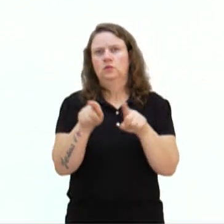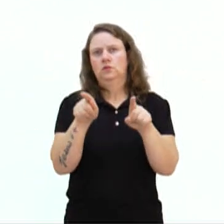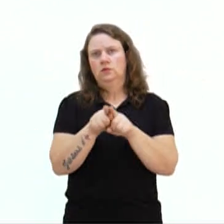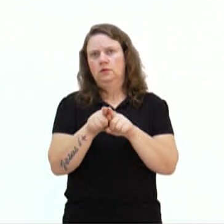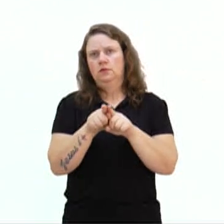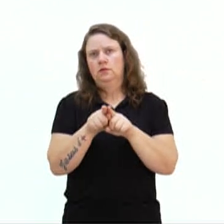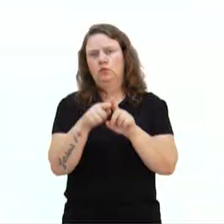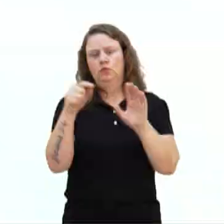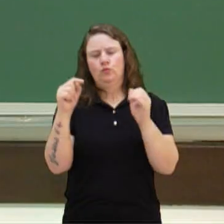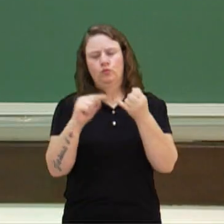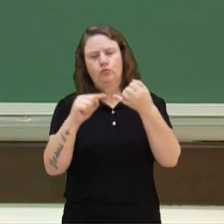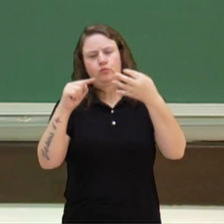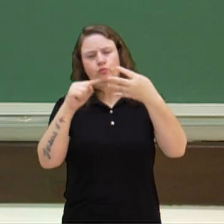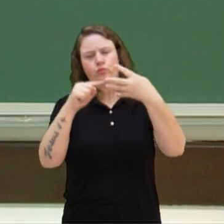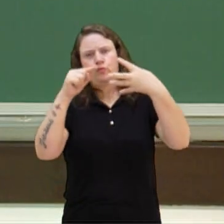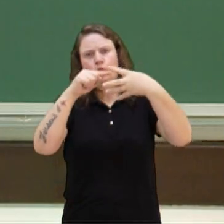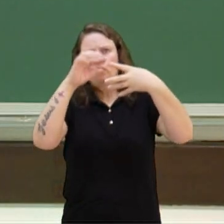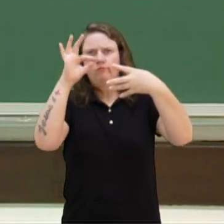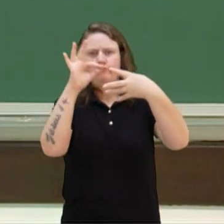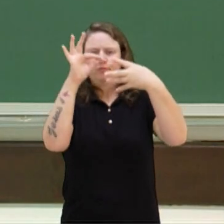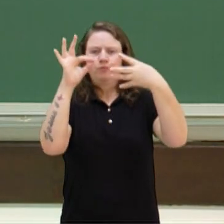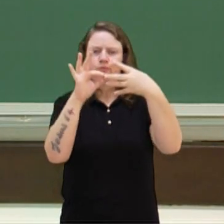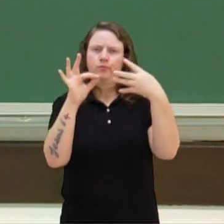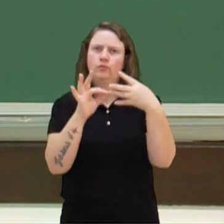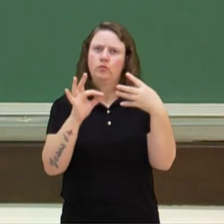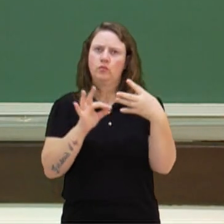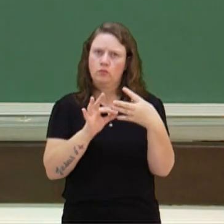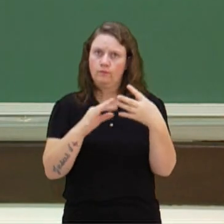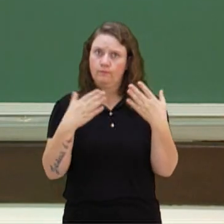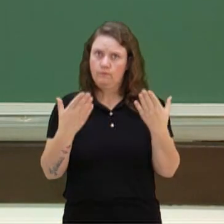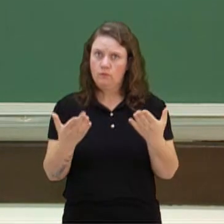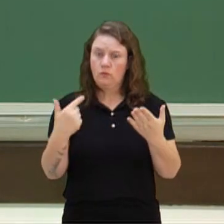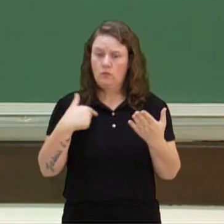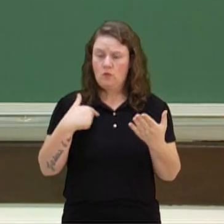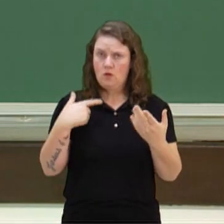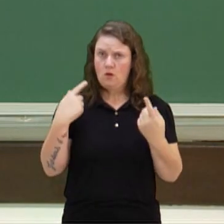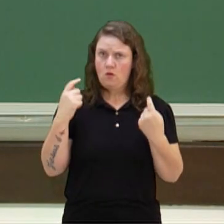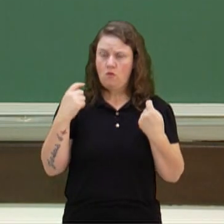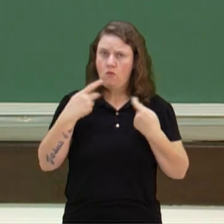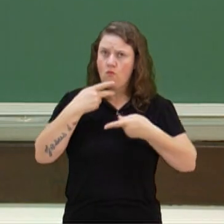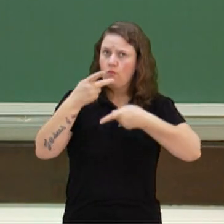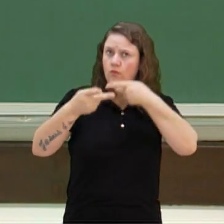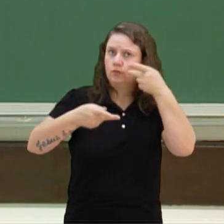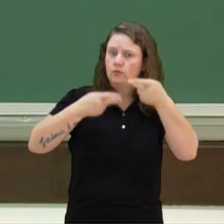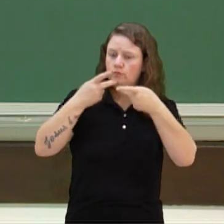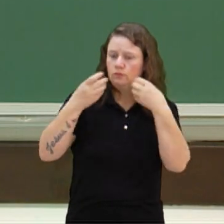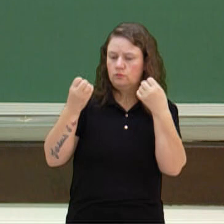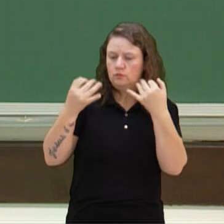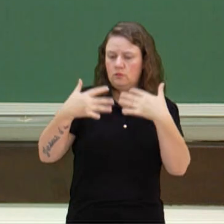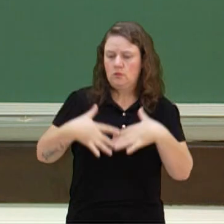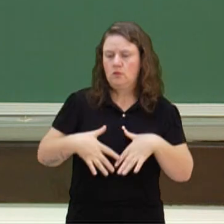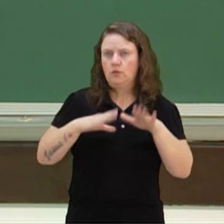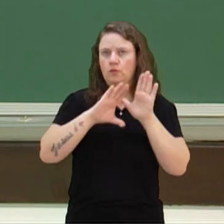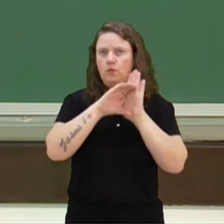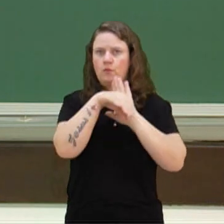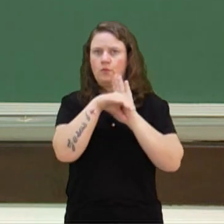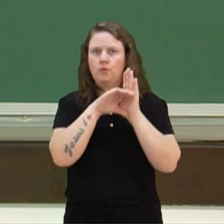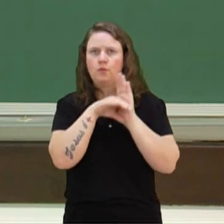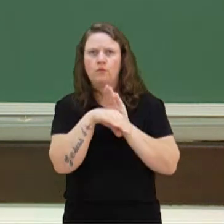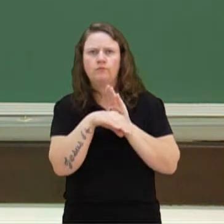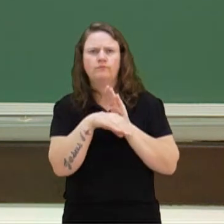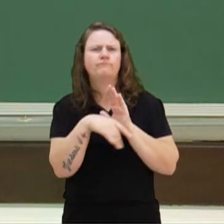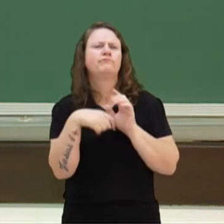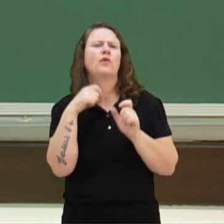determinado tópico. Então, o que são as proposições? É aquilo que eu vou falar sobre aquele conceito. Quais serão as